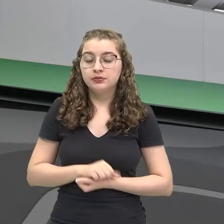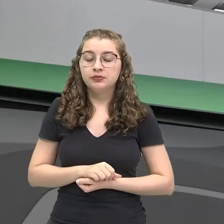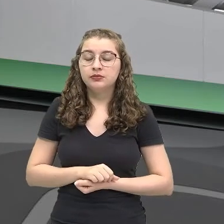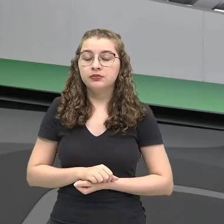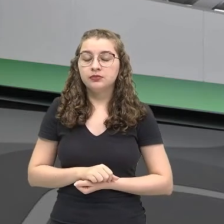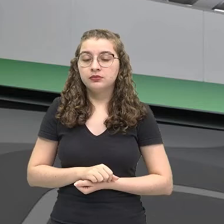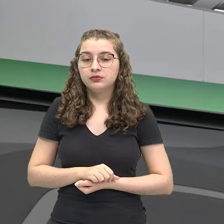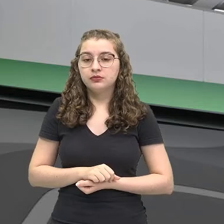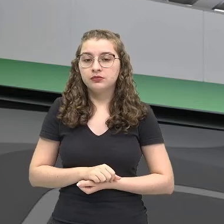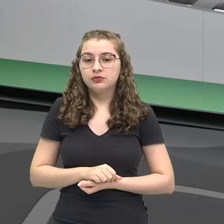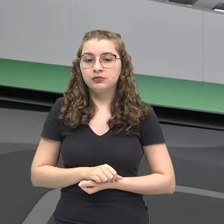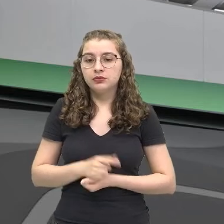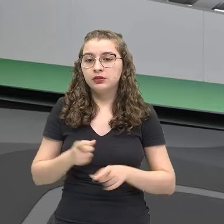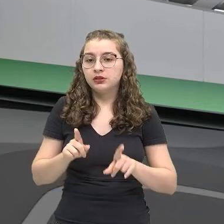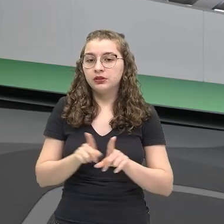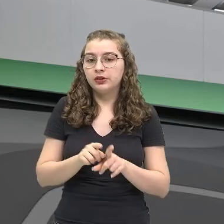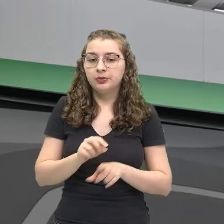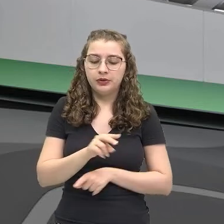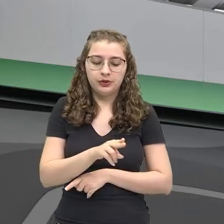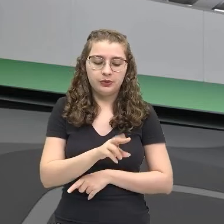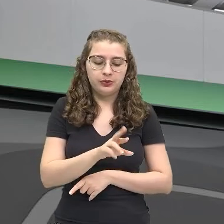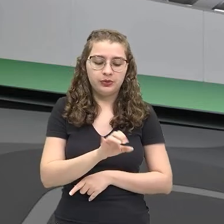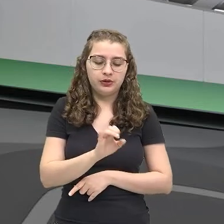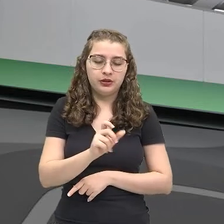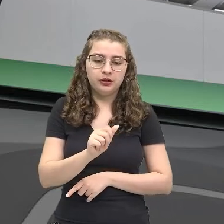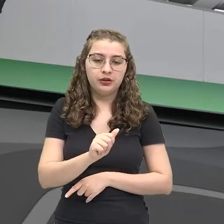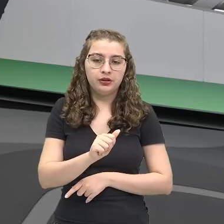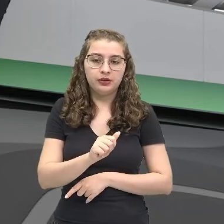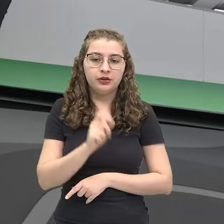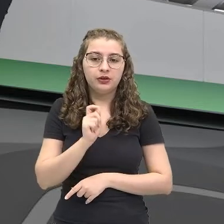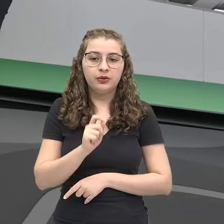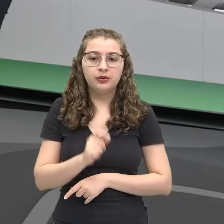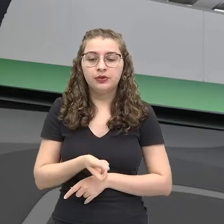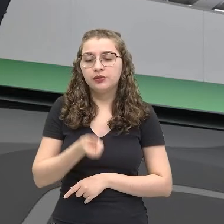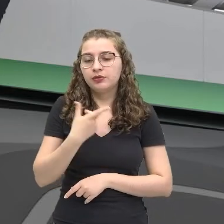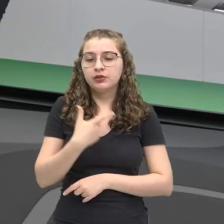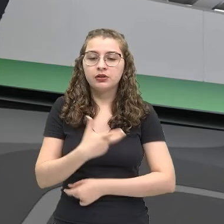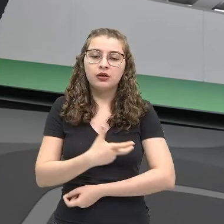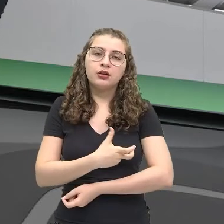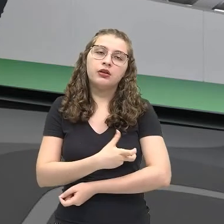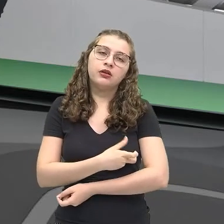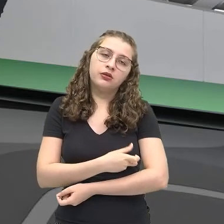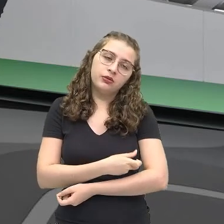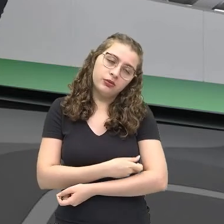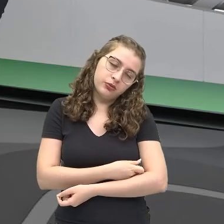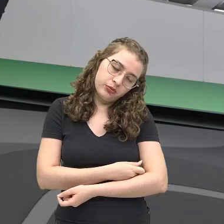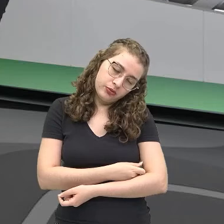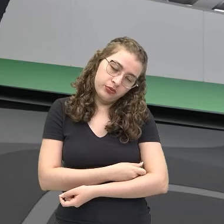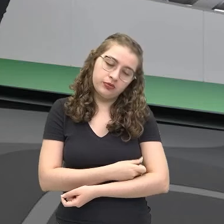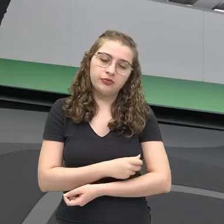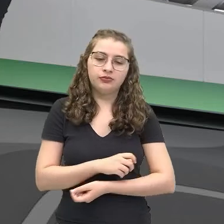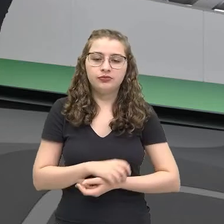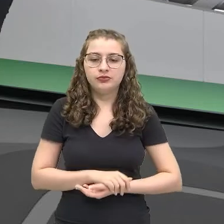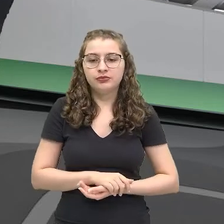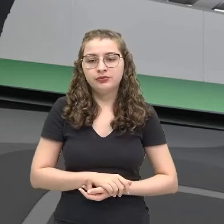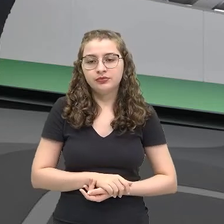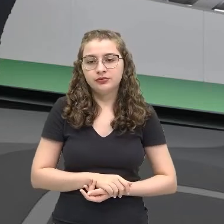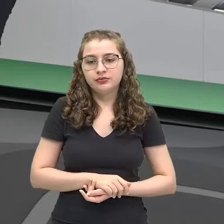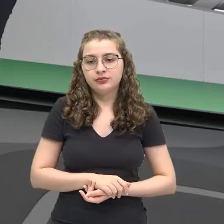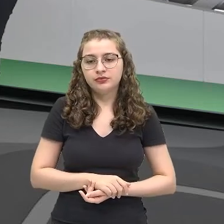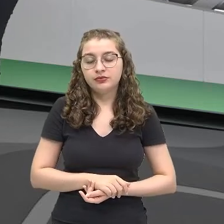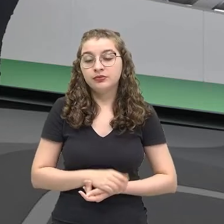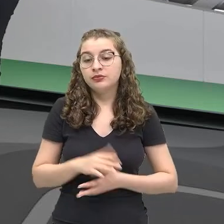aqui, da própria ureia, que é esse composto aqui, são sedativos, são hipnóticos, ou seja,